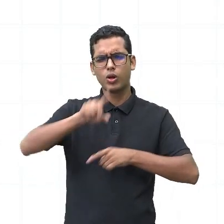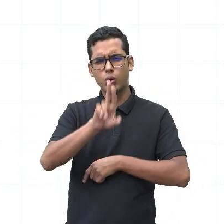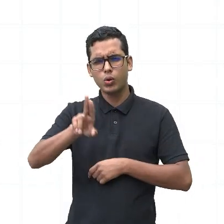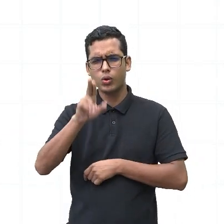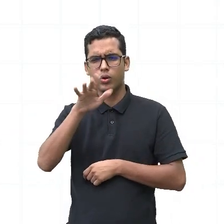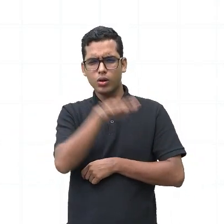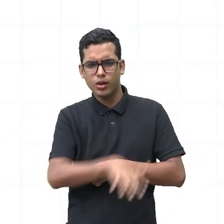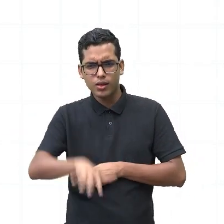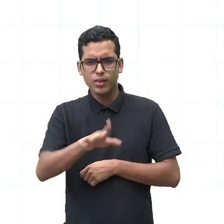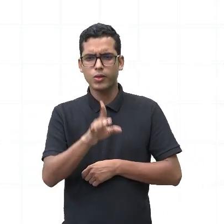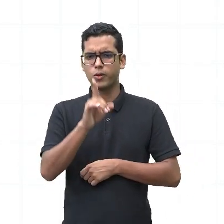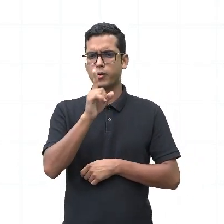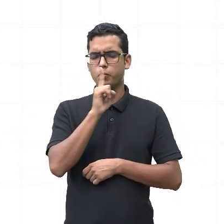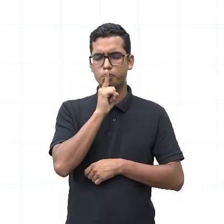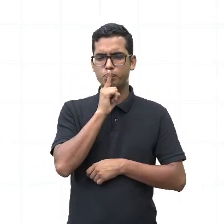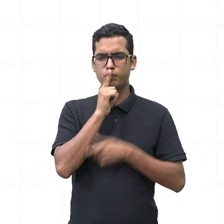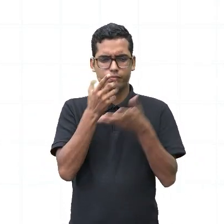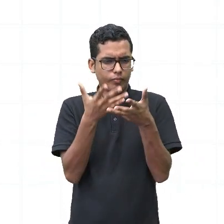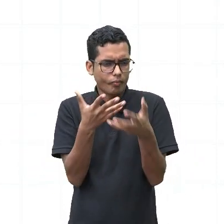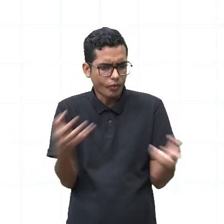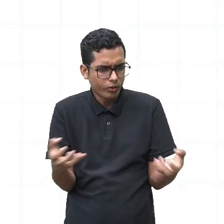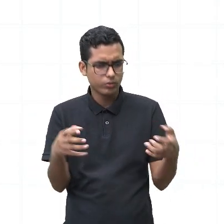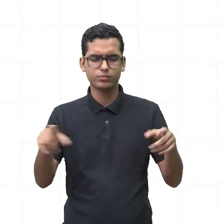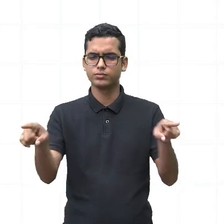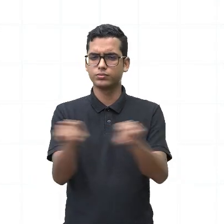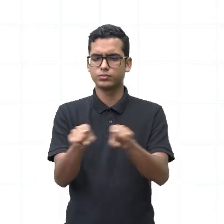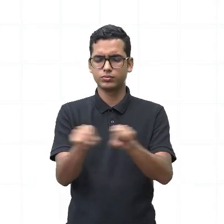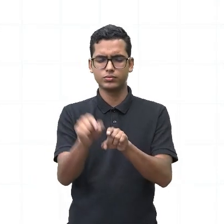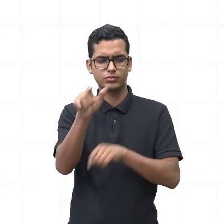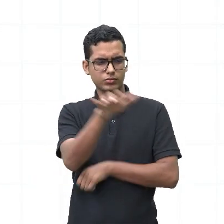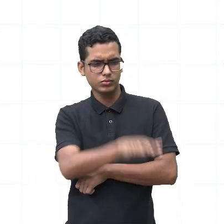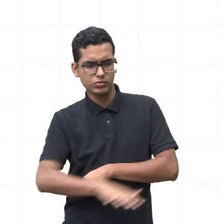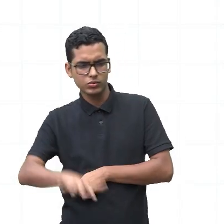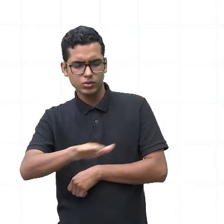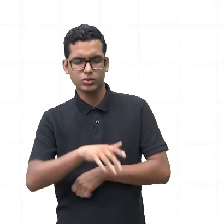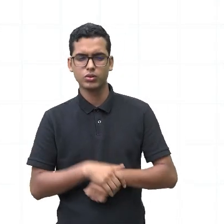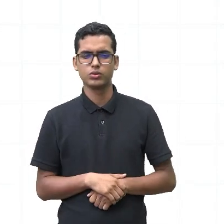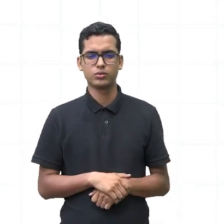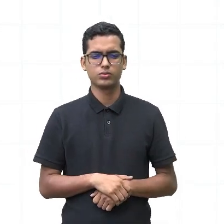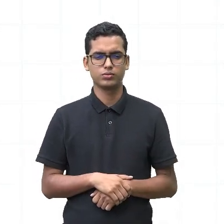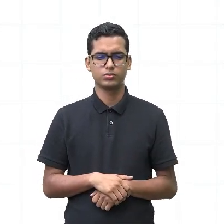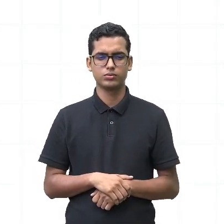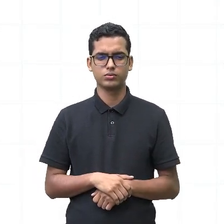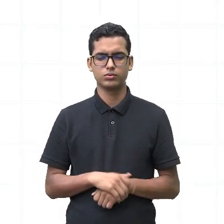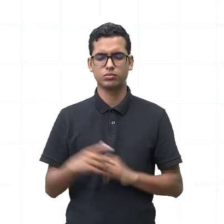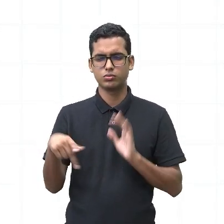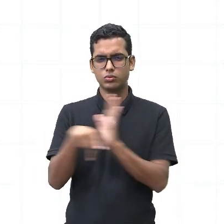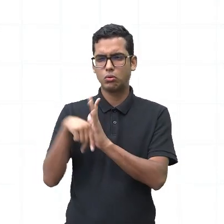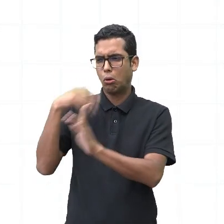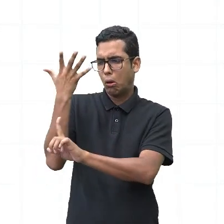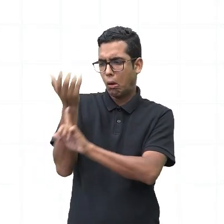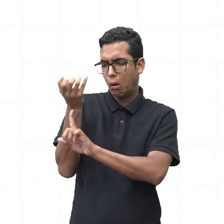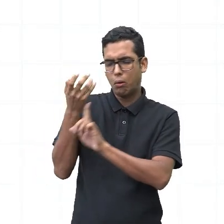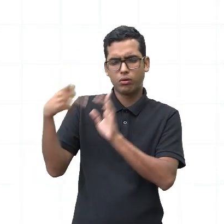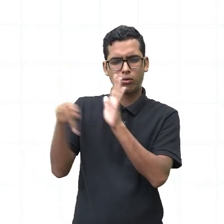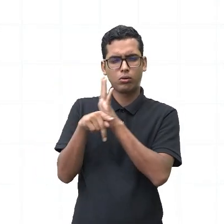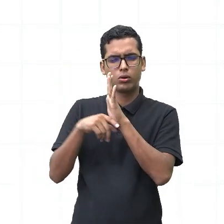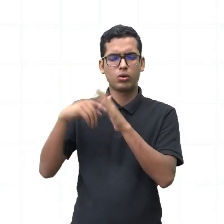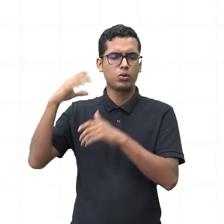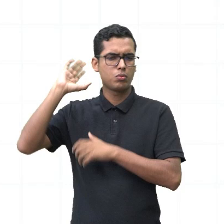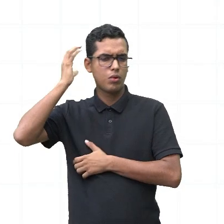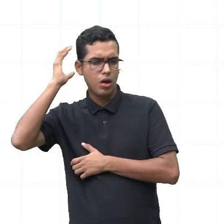que é uma área no deserto, no México, onde, né, os sinais de rádio, né, e